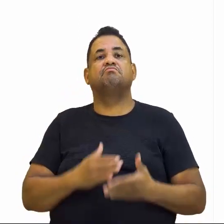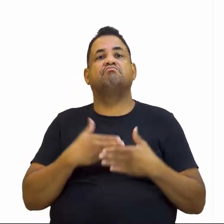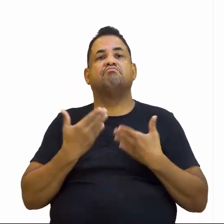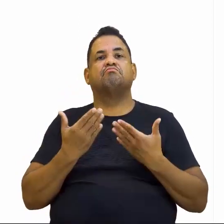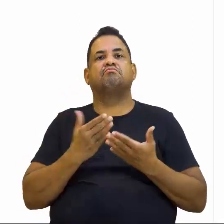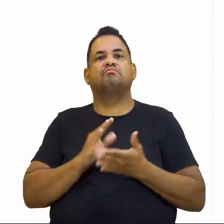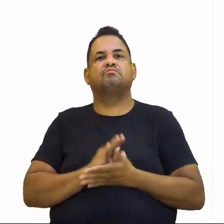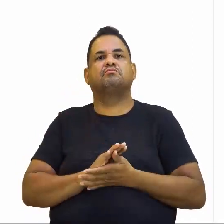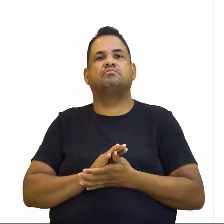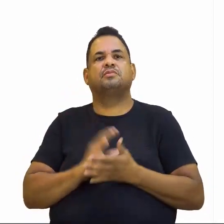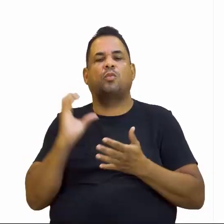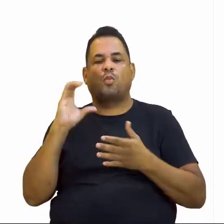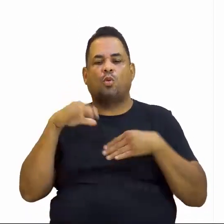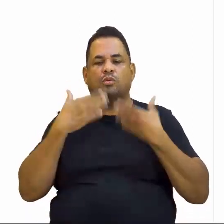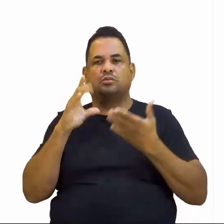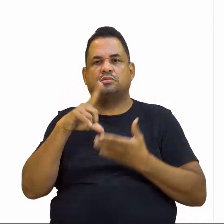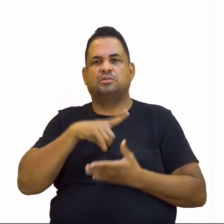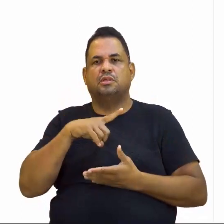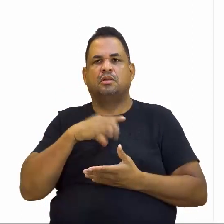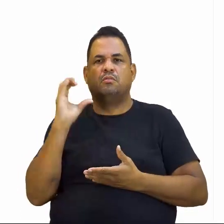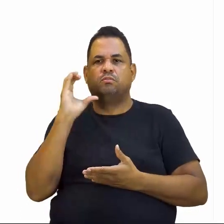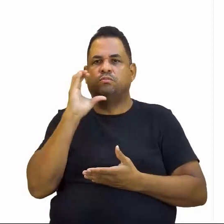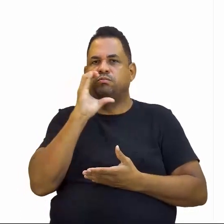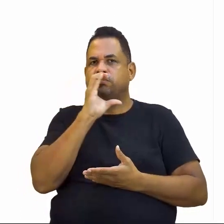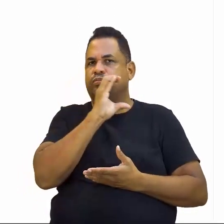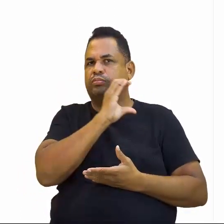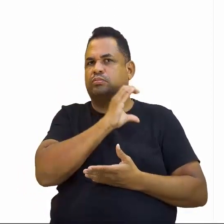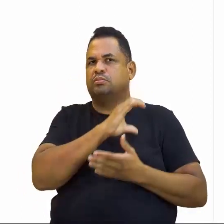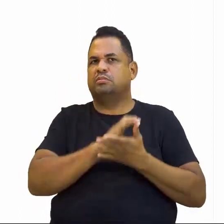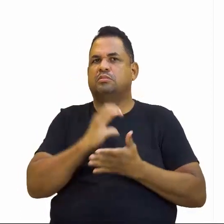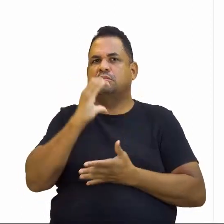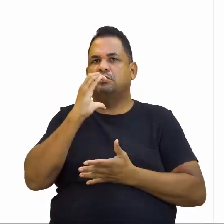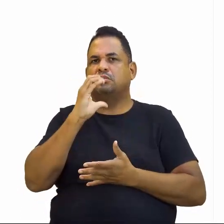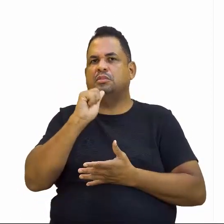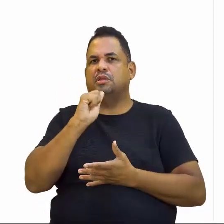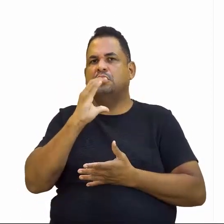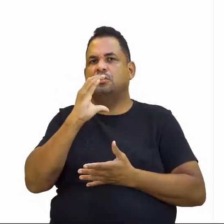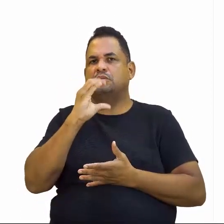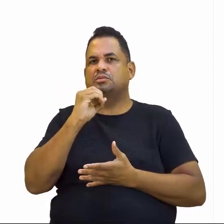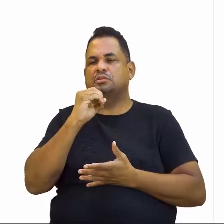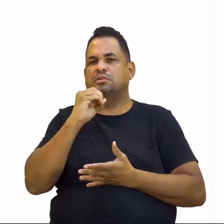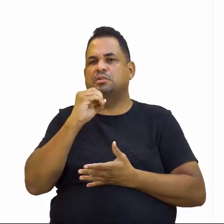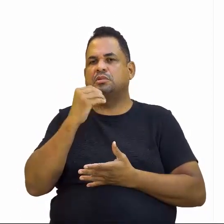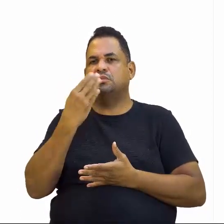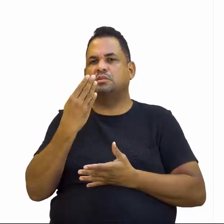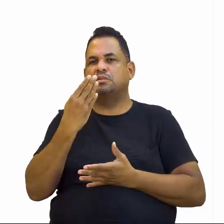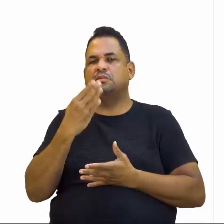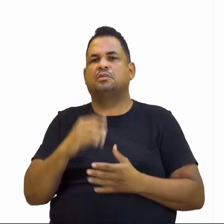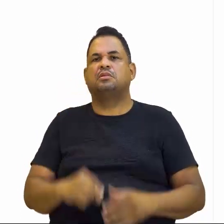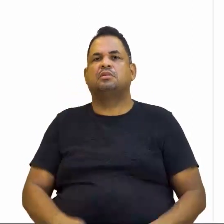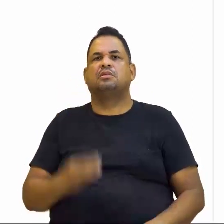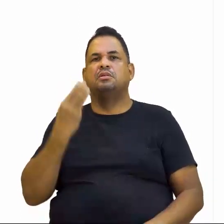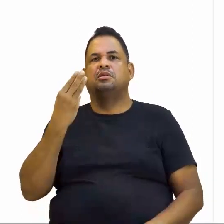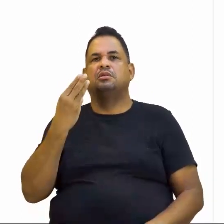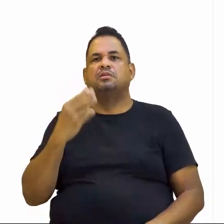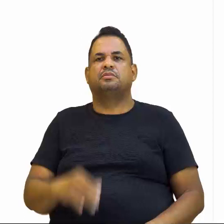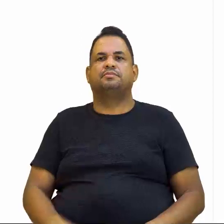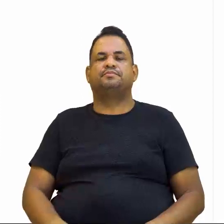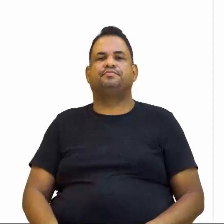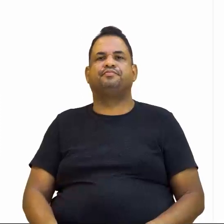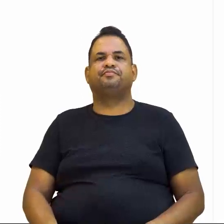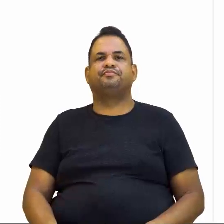Do aquecimento do nosso colega aqui. Quando a gente aquece ele, ele vai formar um